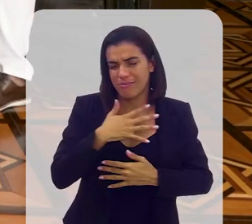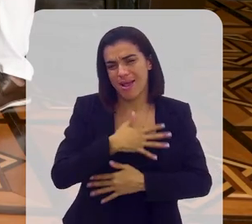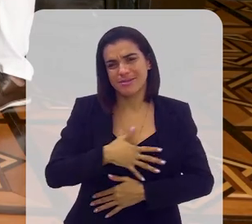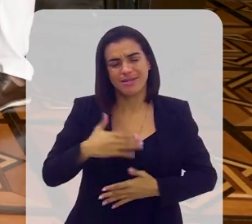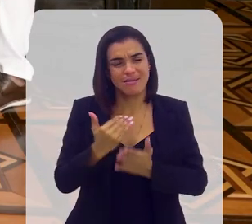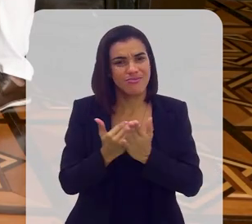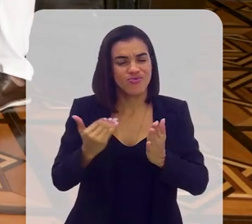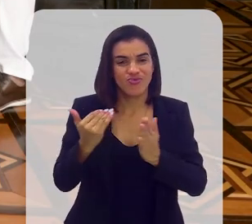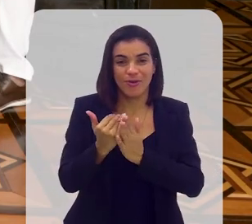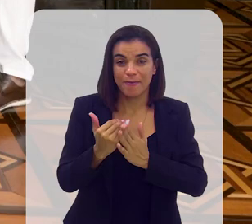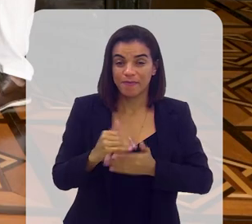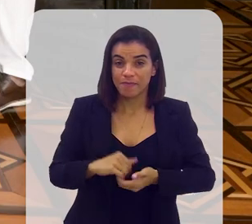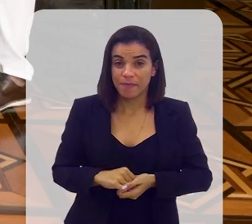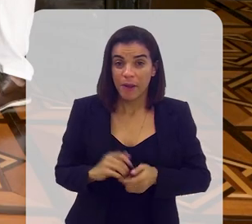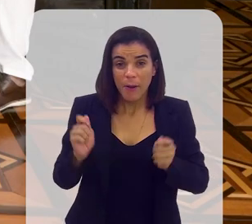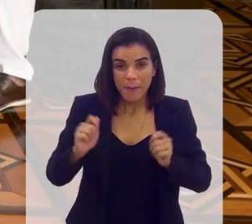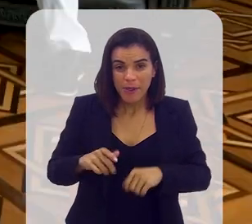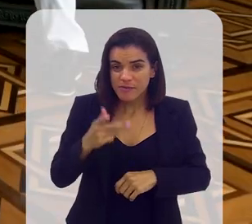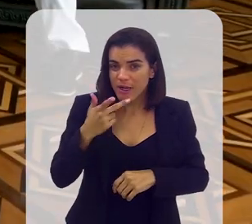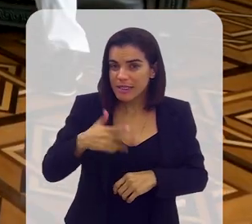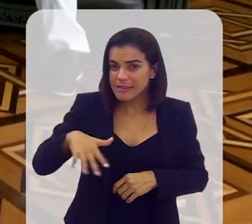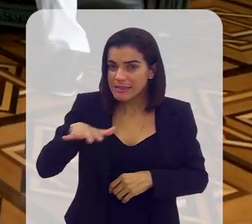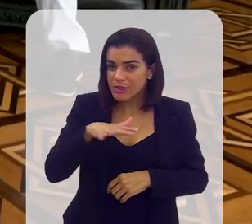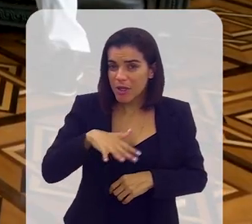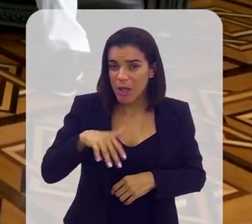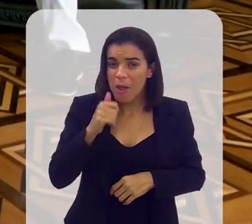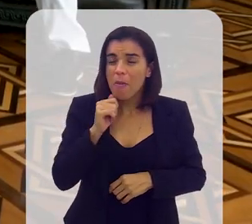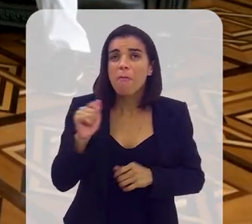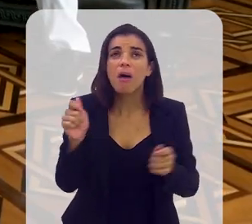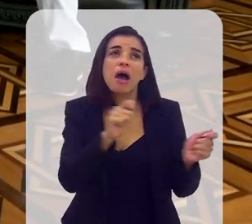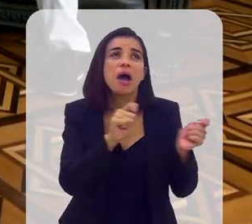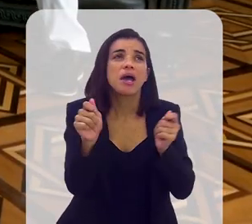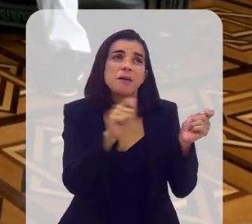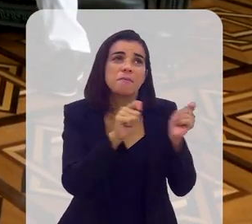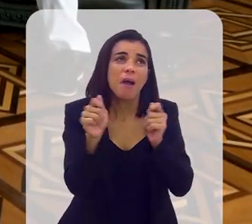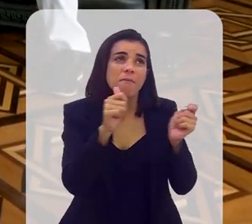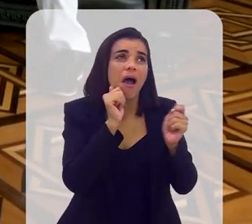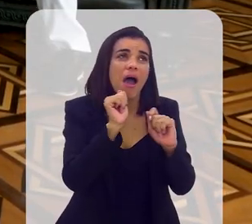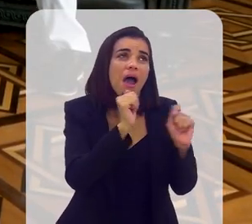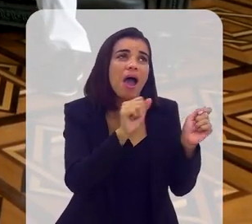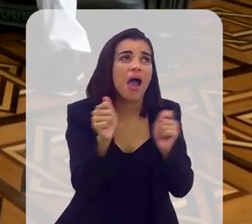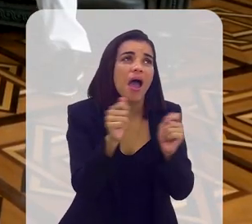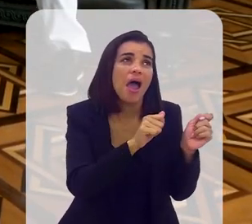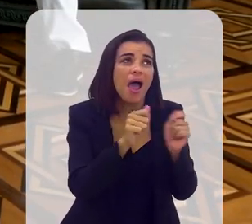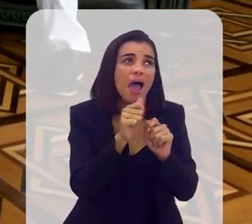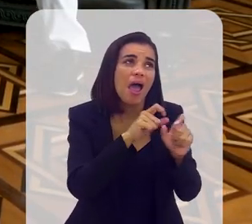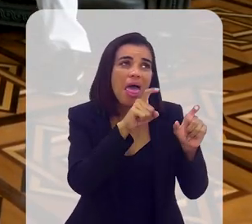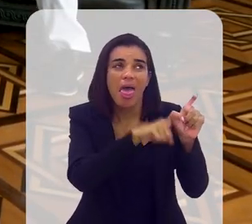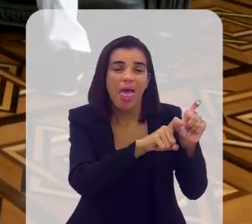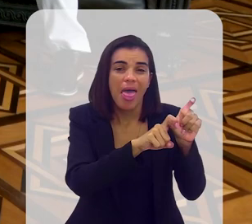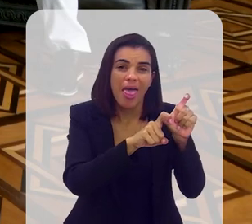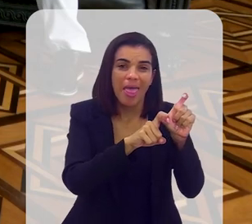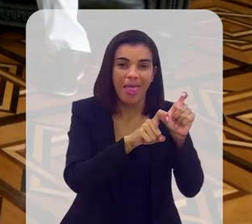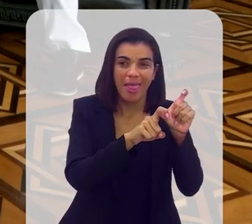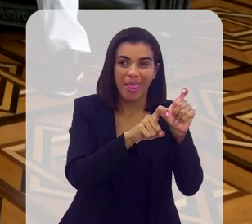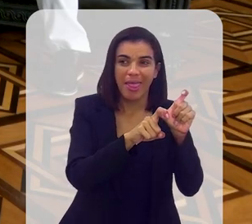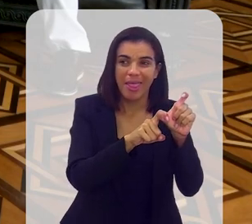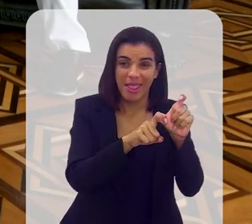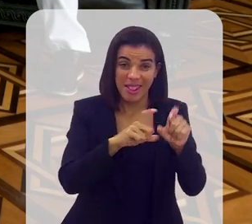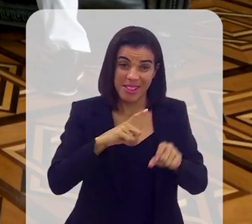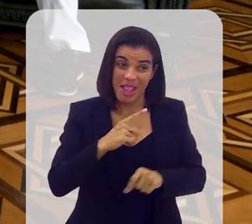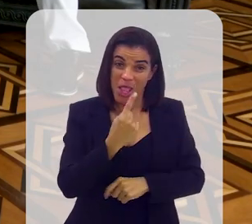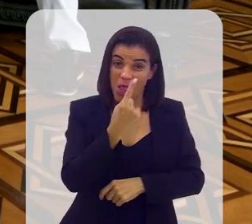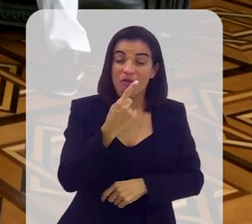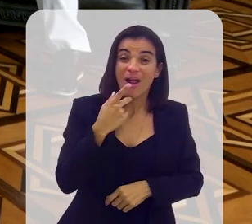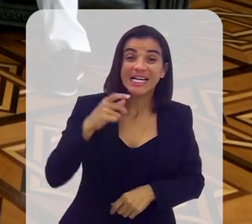é imenso. Eu posso dizer que aquela situação que eu não saio da barra da saia da mamãe, é isso? Foi durante muito tempo, aprendi muita coisa. Você sabe que ali